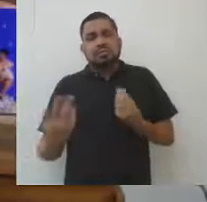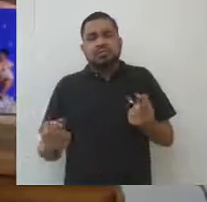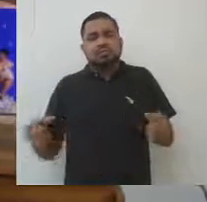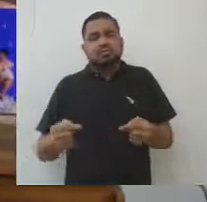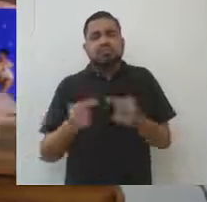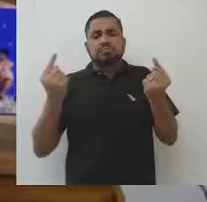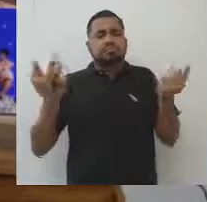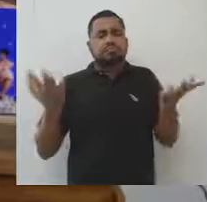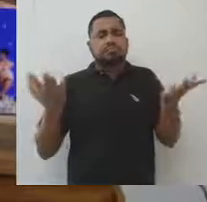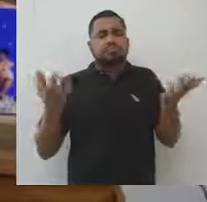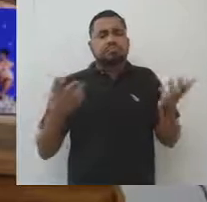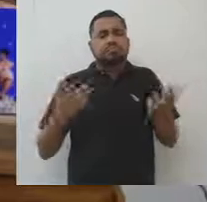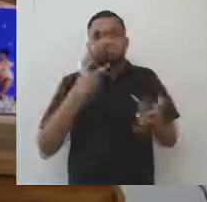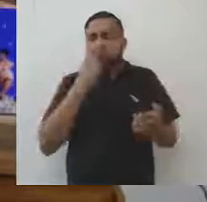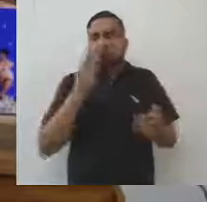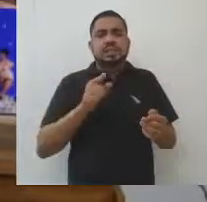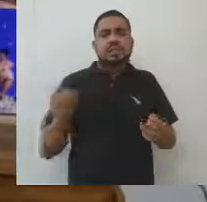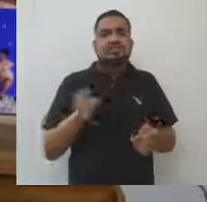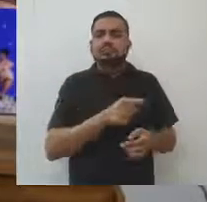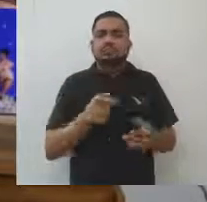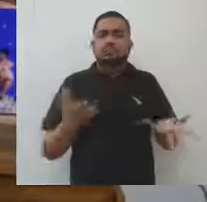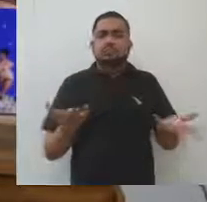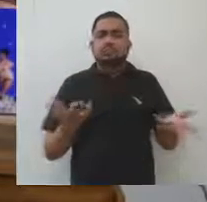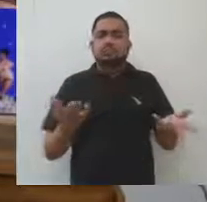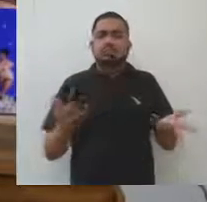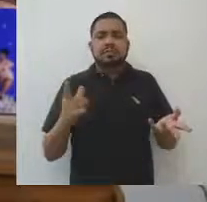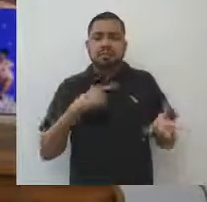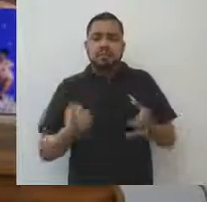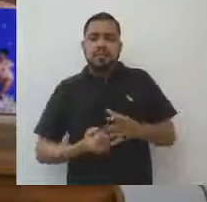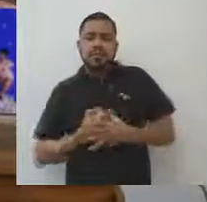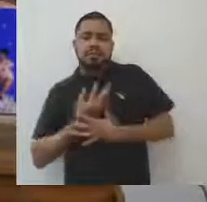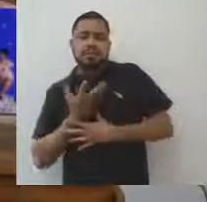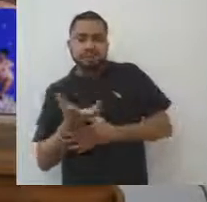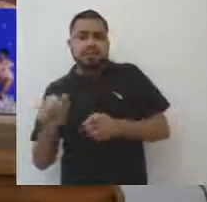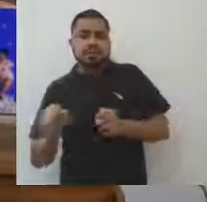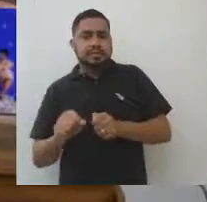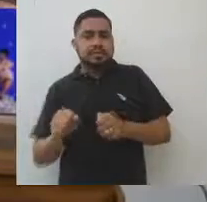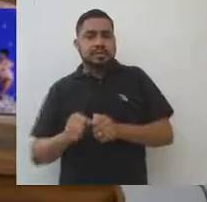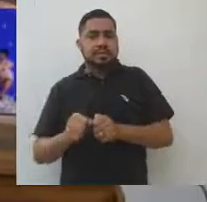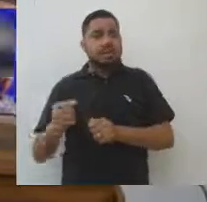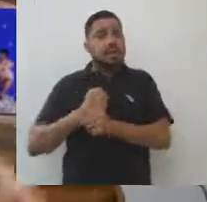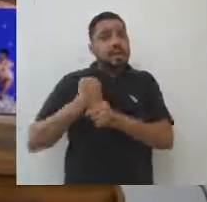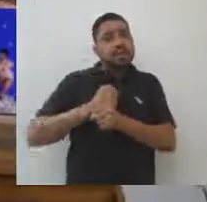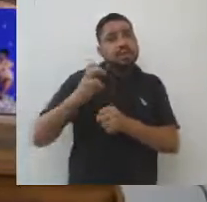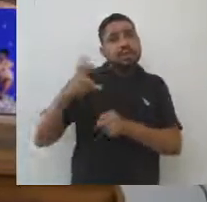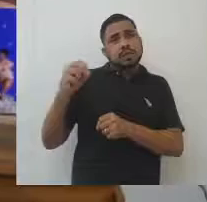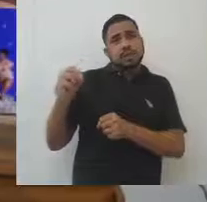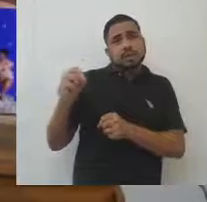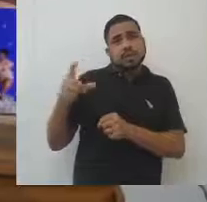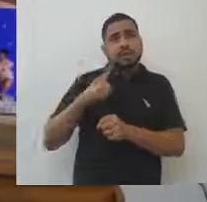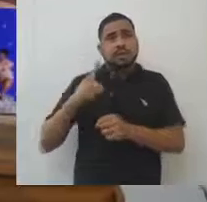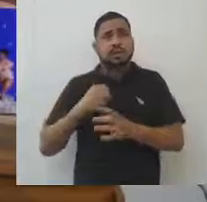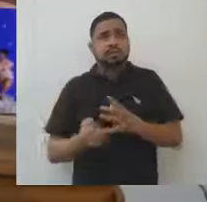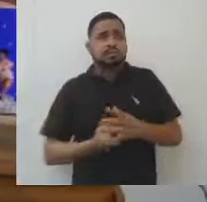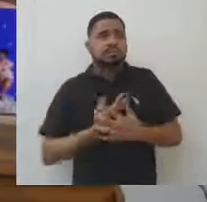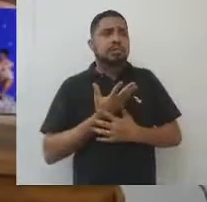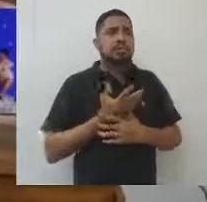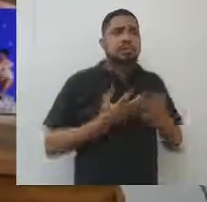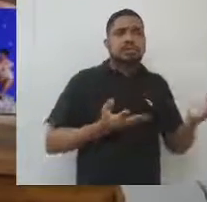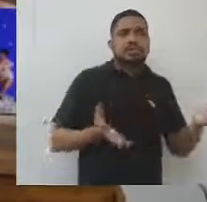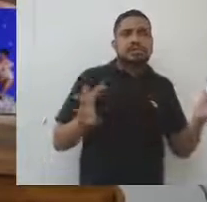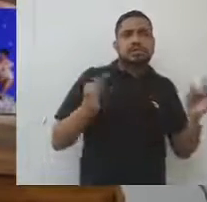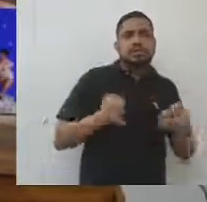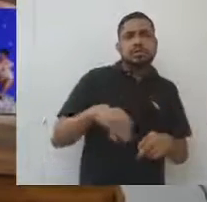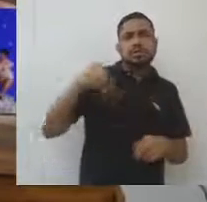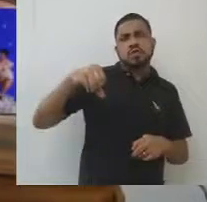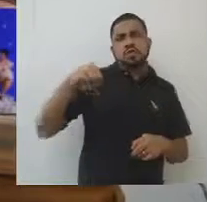eles? De semelhança, o que é que há essa disparidade? Eu tenho uma poesia que foi feita lá na década de 50 e eu tenho final da